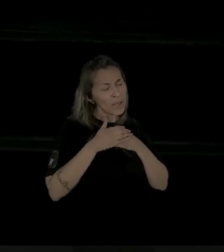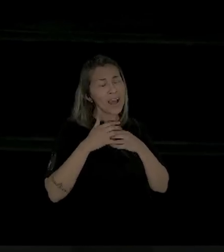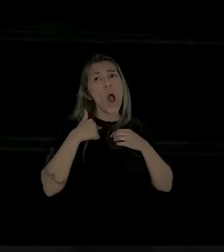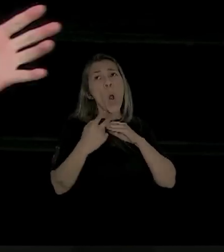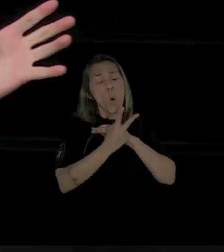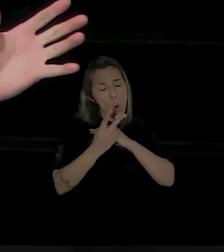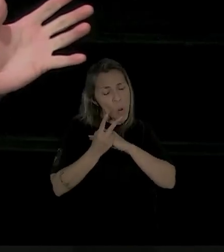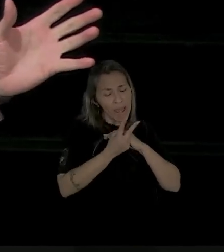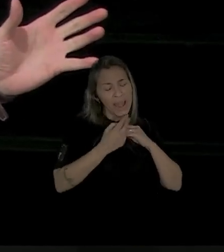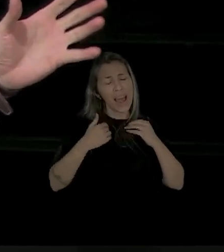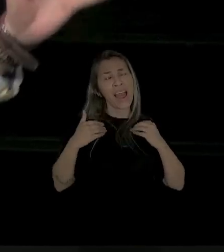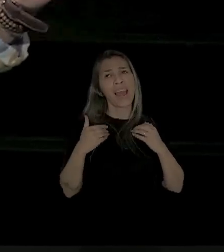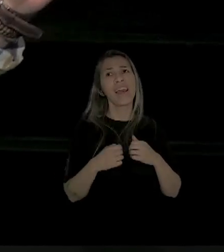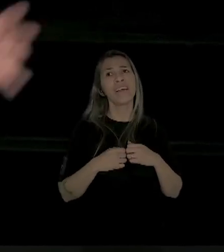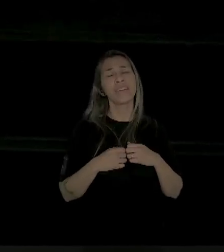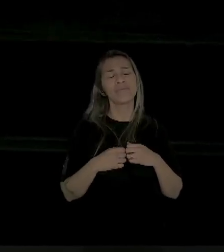zelosa.